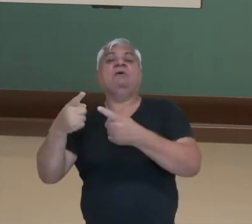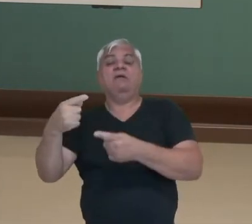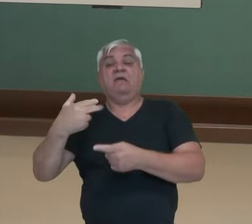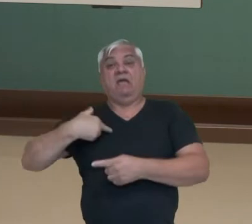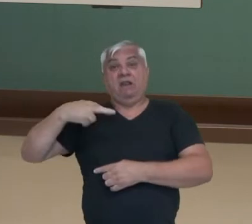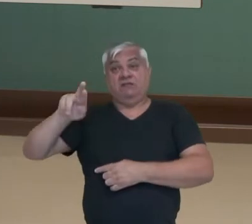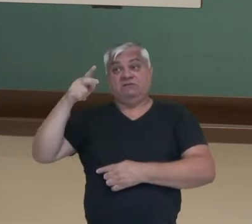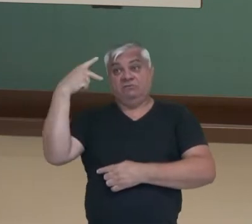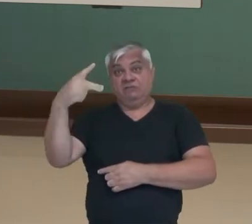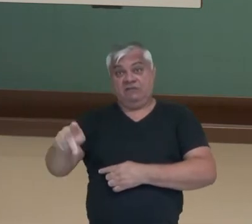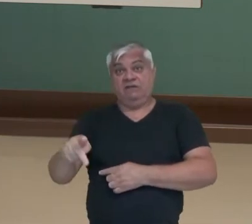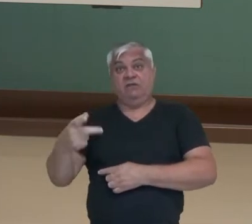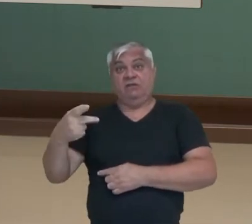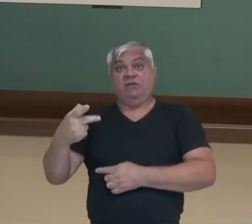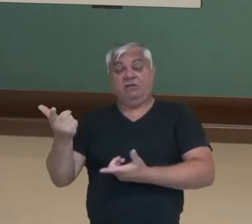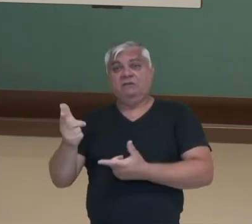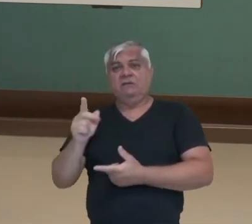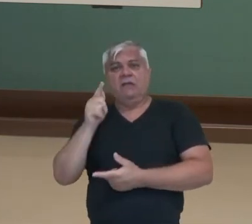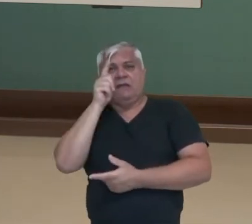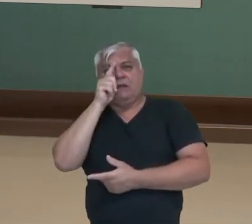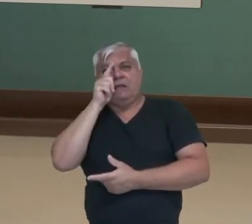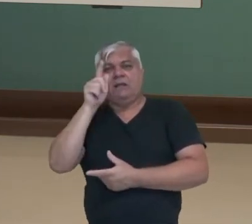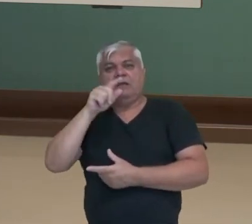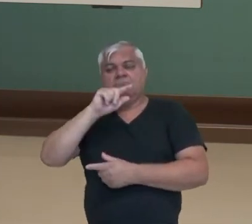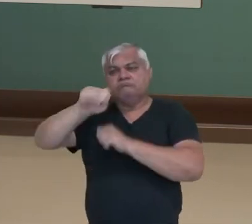religião romana, grega, e